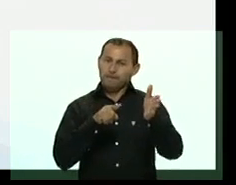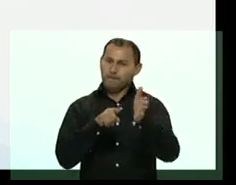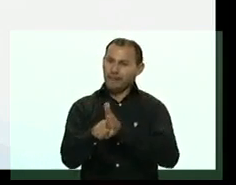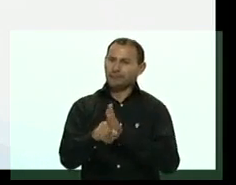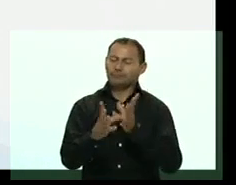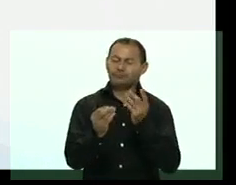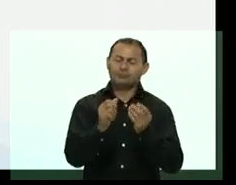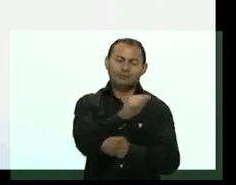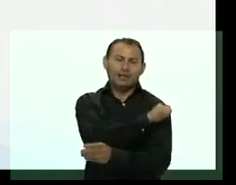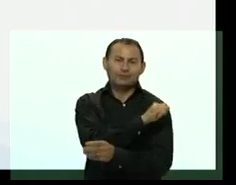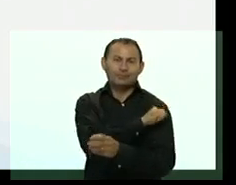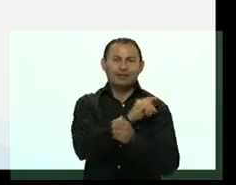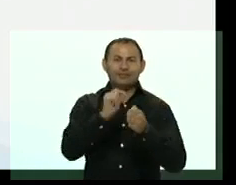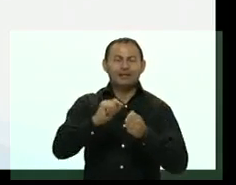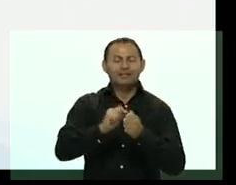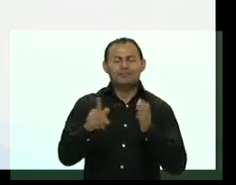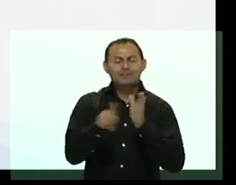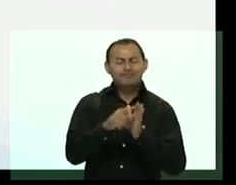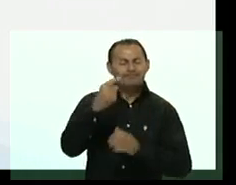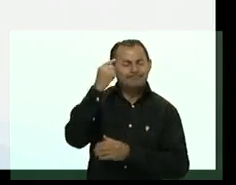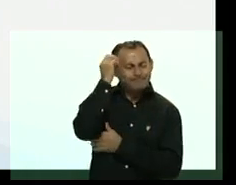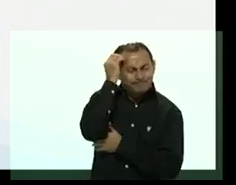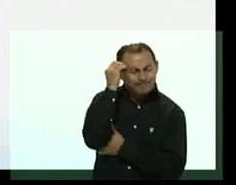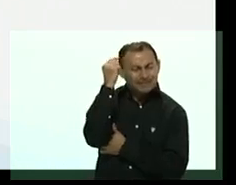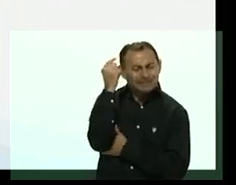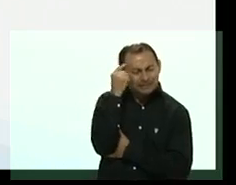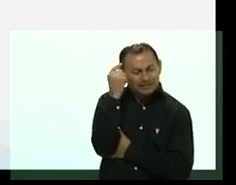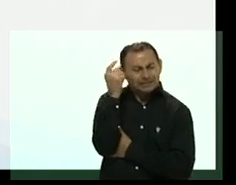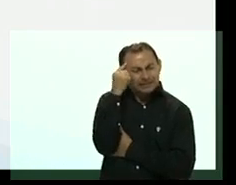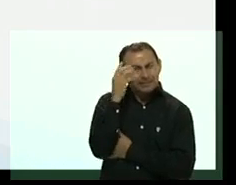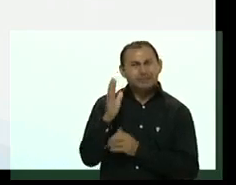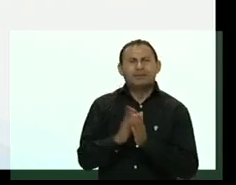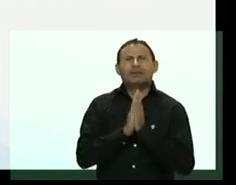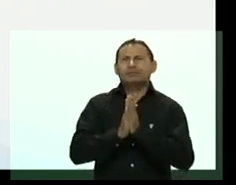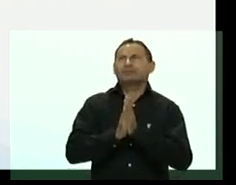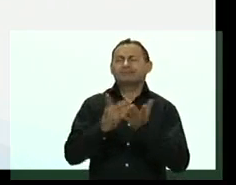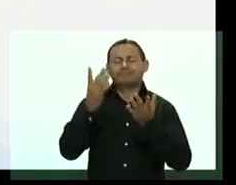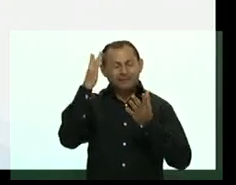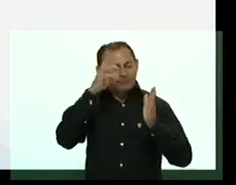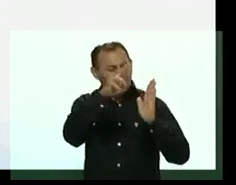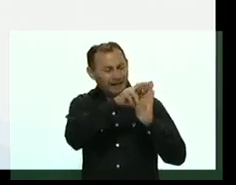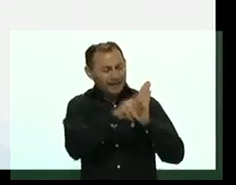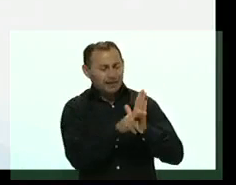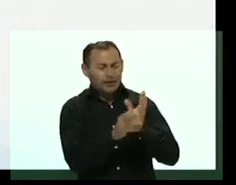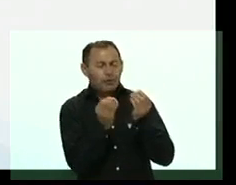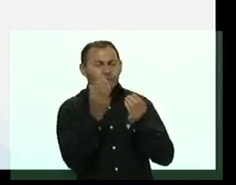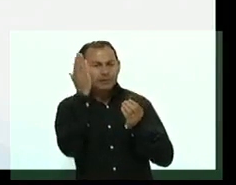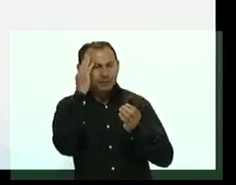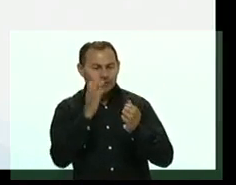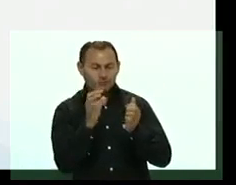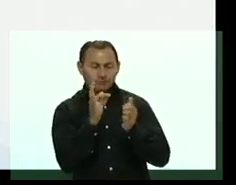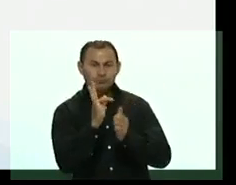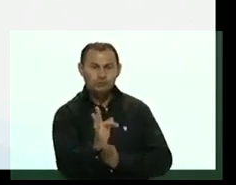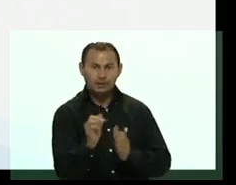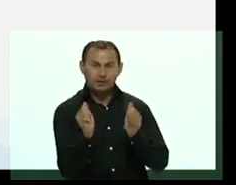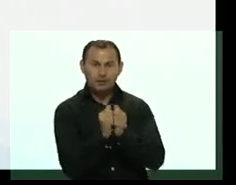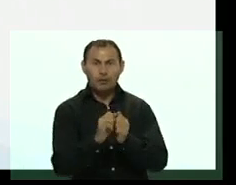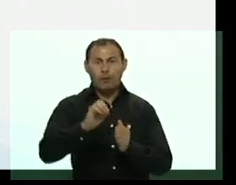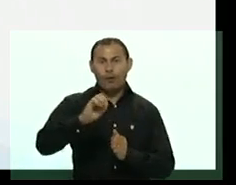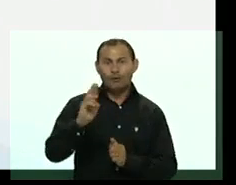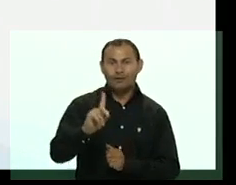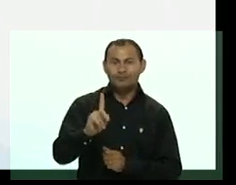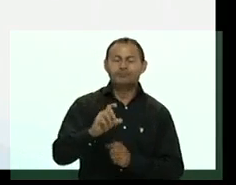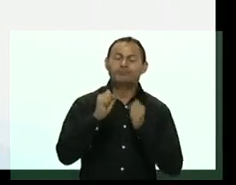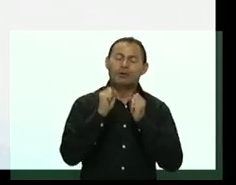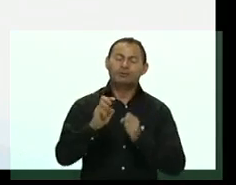aí que muitos alunos vão fazer para si mesmo, ficar pensando, meu Deus, tem um macete, tem uma regrinha de como identificar quando a função é composta ou não, para